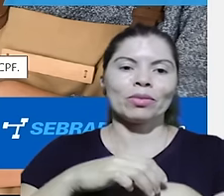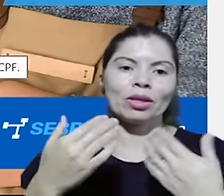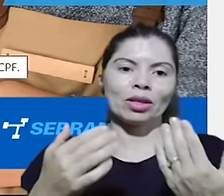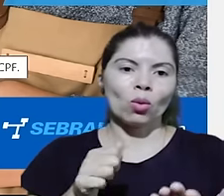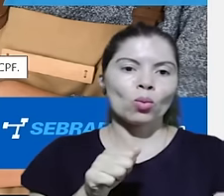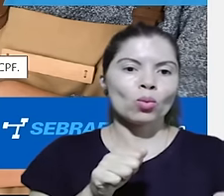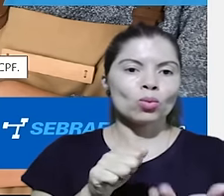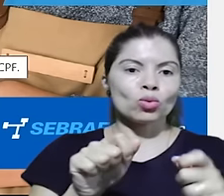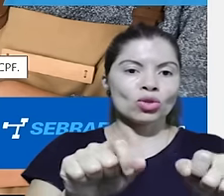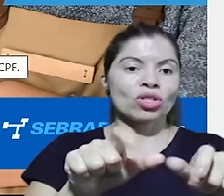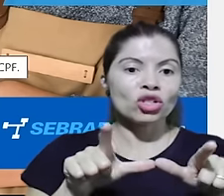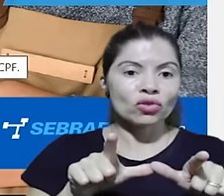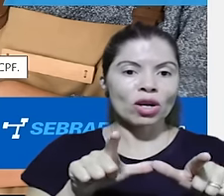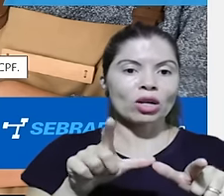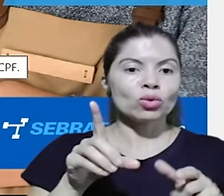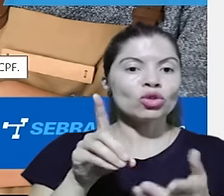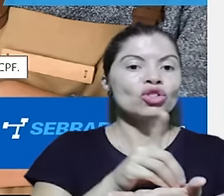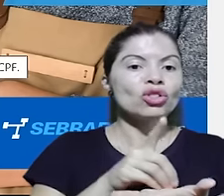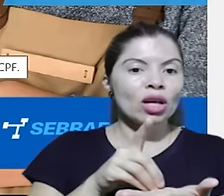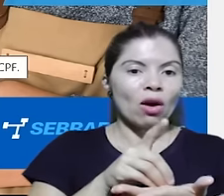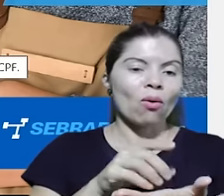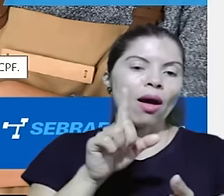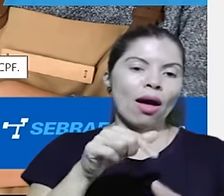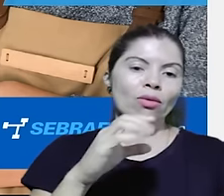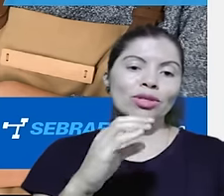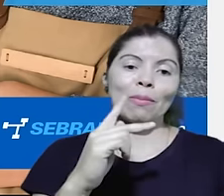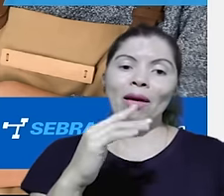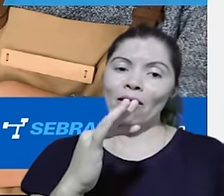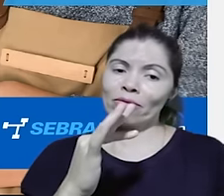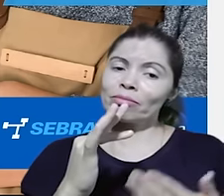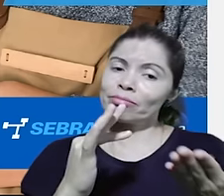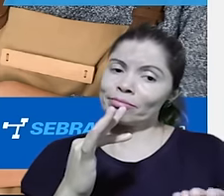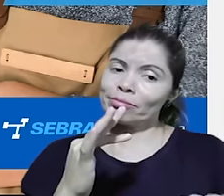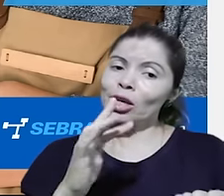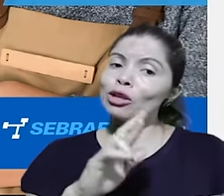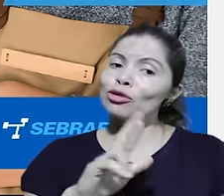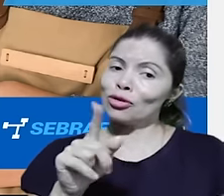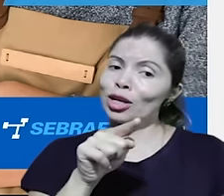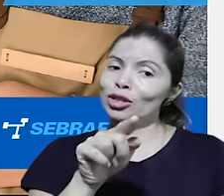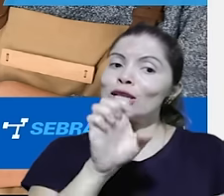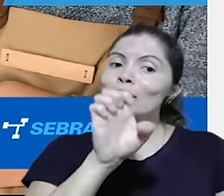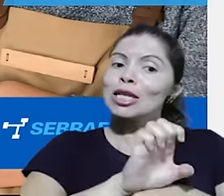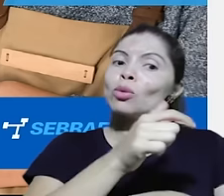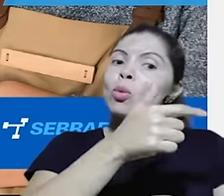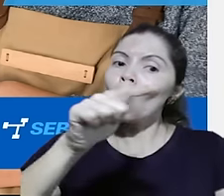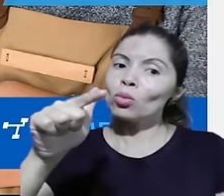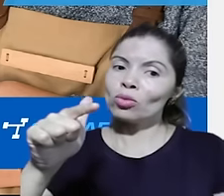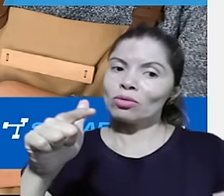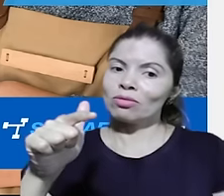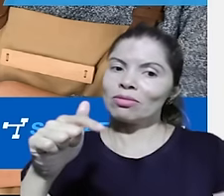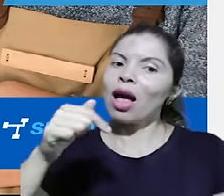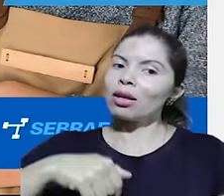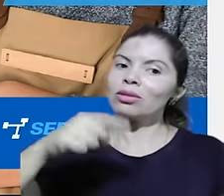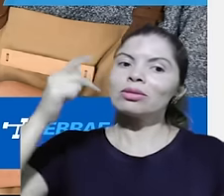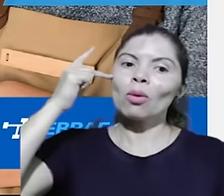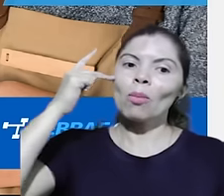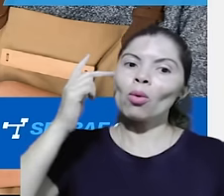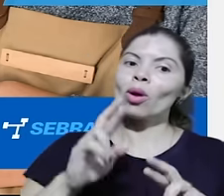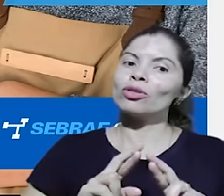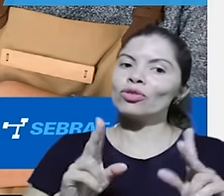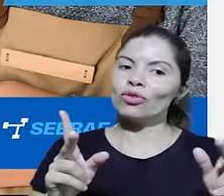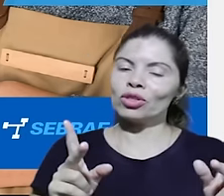digital vai atuar com o CPF né então a gente sabe no Estado de São Paulo o CNPJ que é vinculado